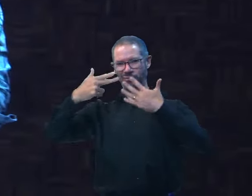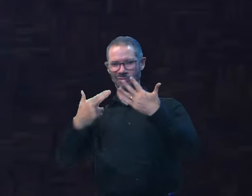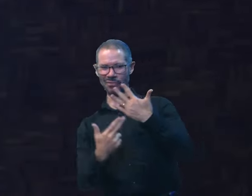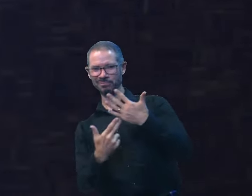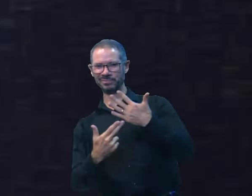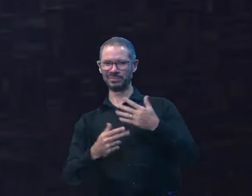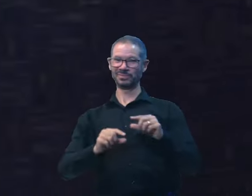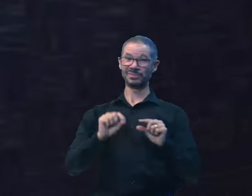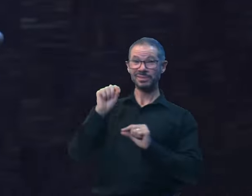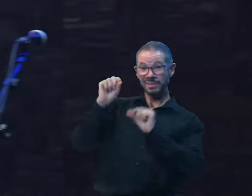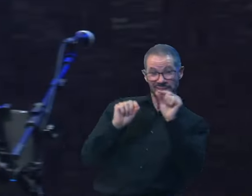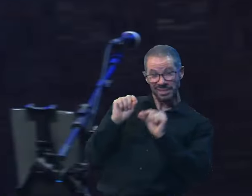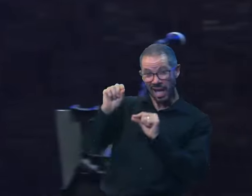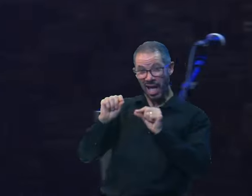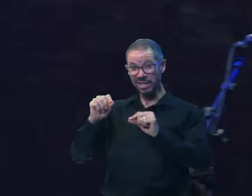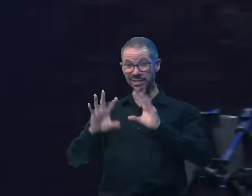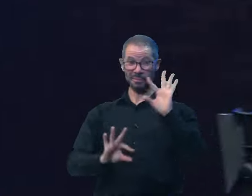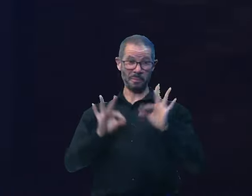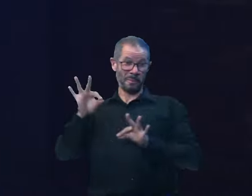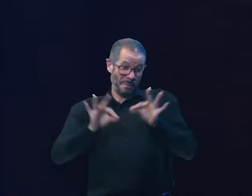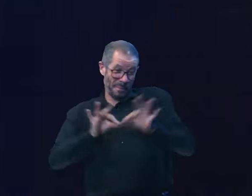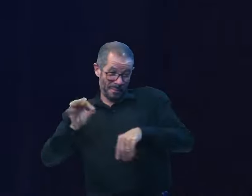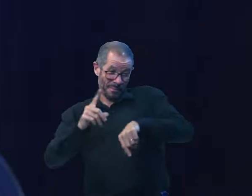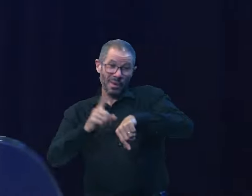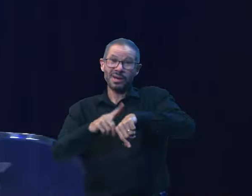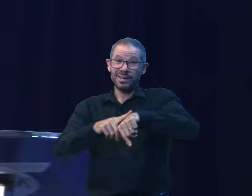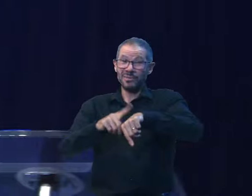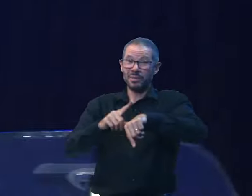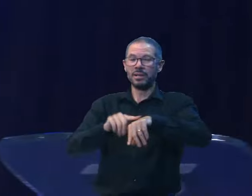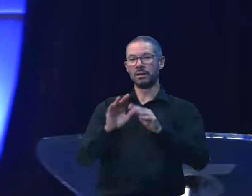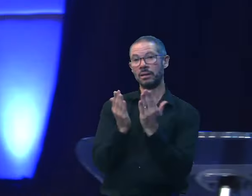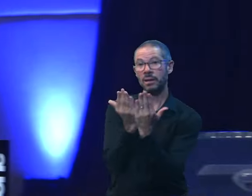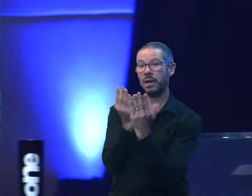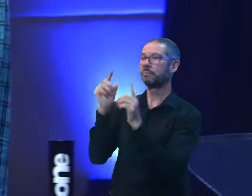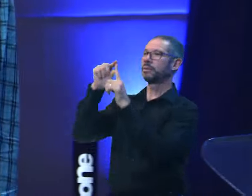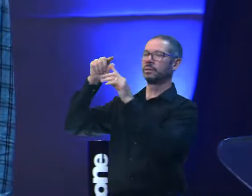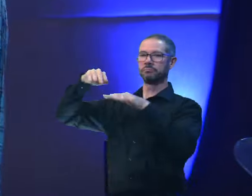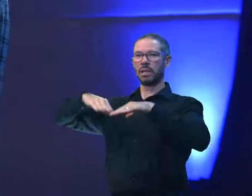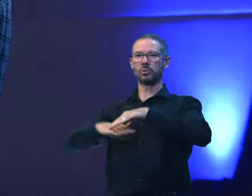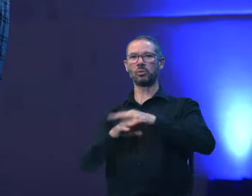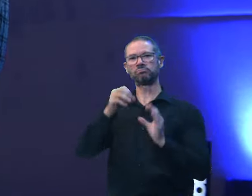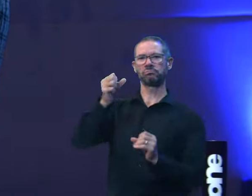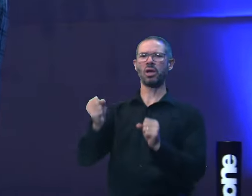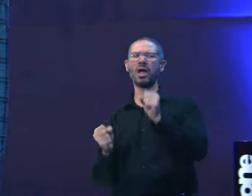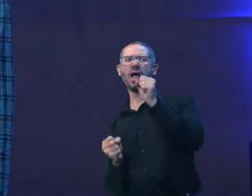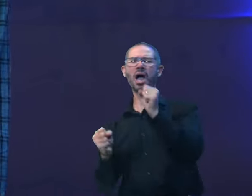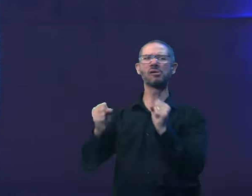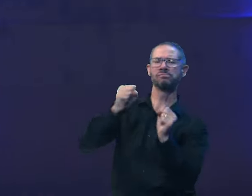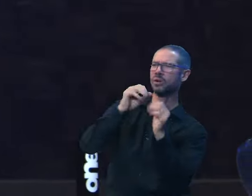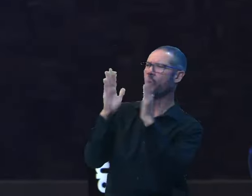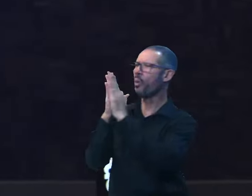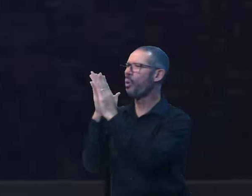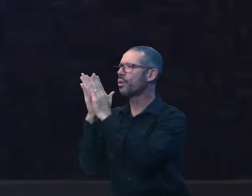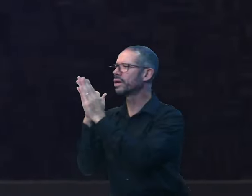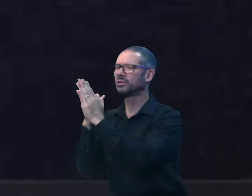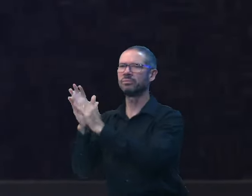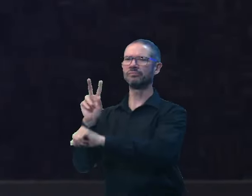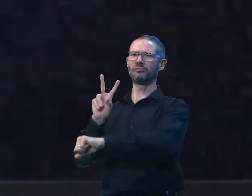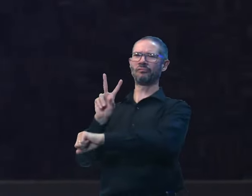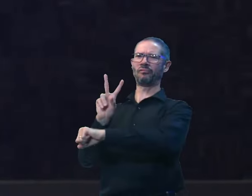E aí, você se preparou para esse momento. Pegou sua Bíblia, entrou no carro, veio orando por uma vaguinha.